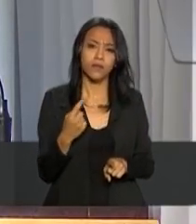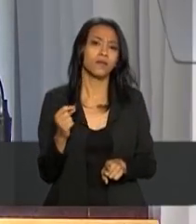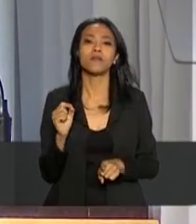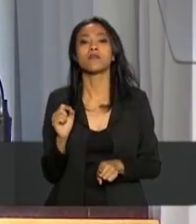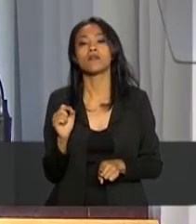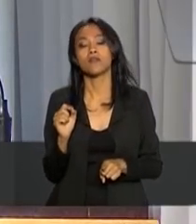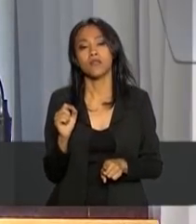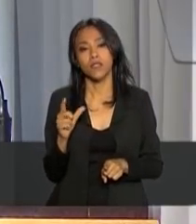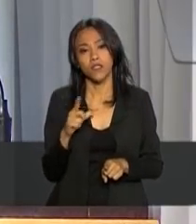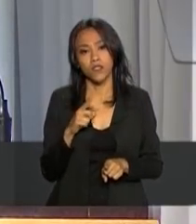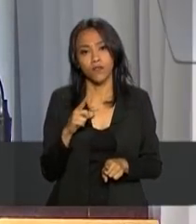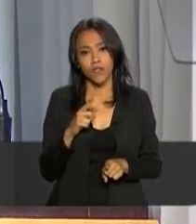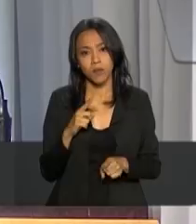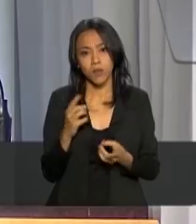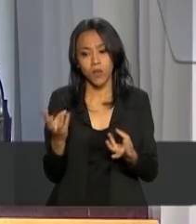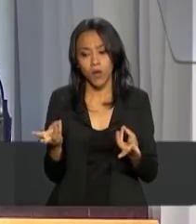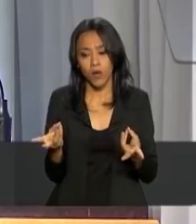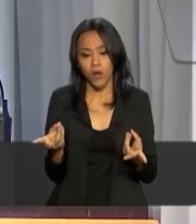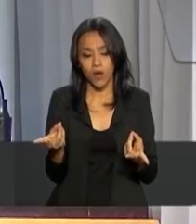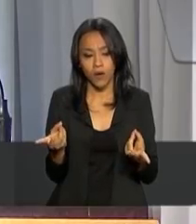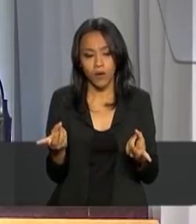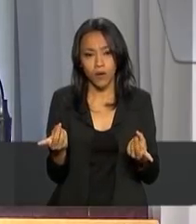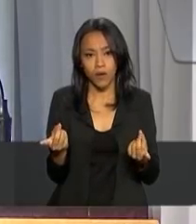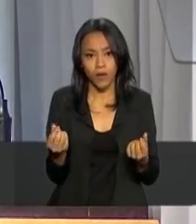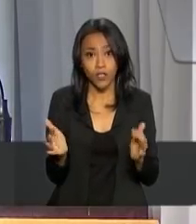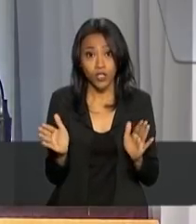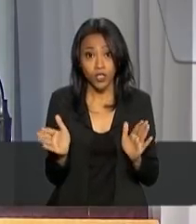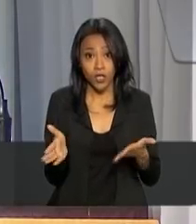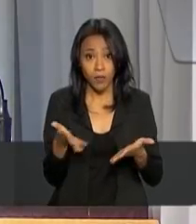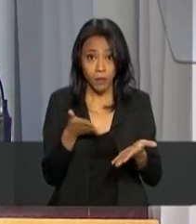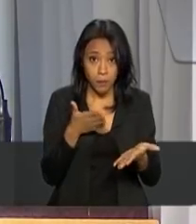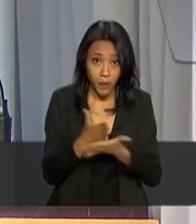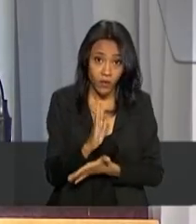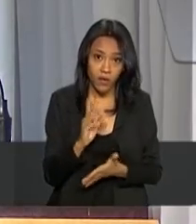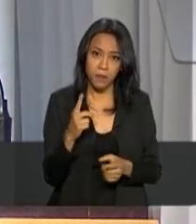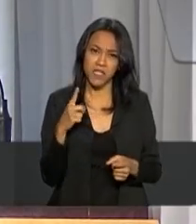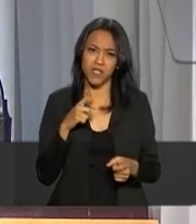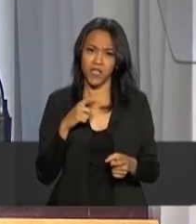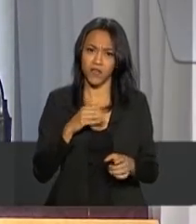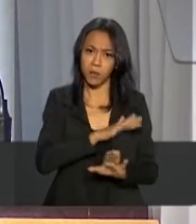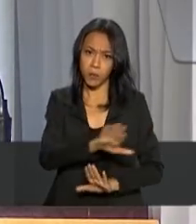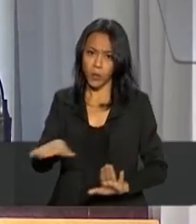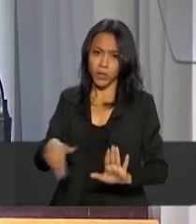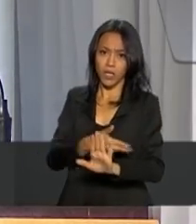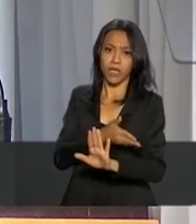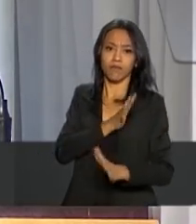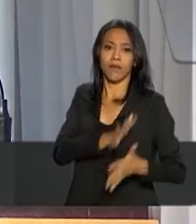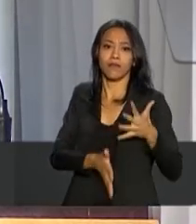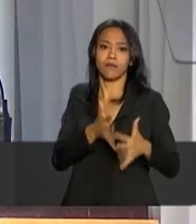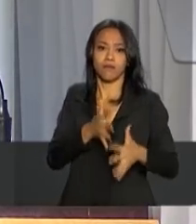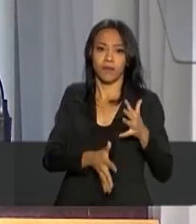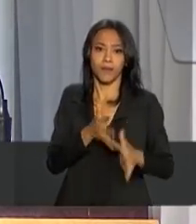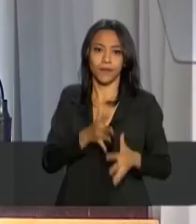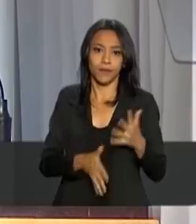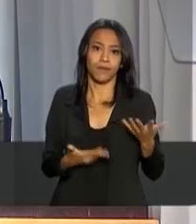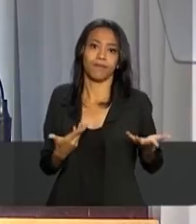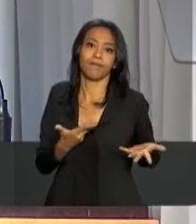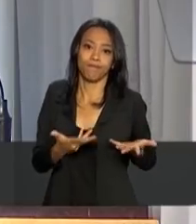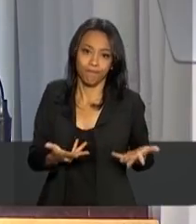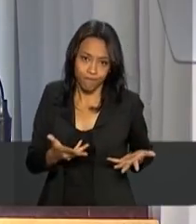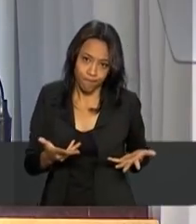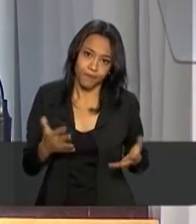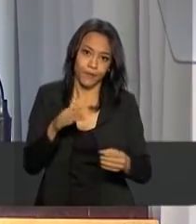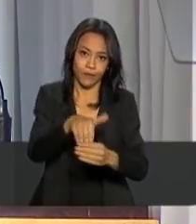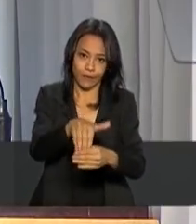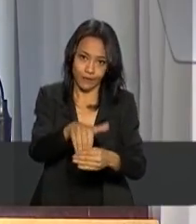na Câmara Federal e no Senado Federal para aprovar a reforma da Previdência. Mas houve uma trama aí que impediu, exatamente em função dos privilégios, não é?